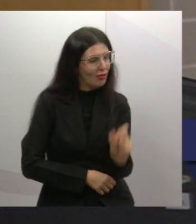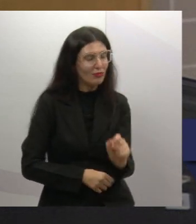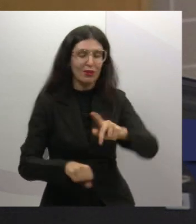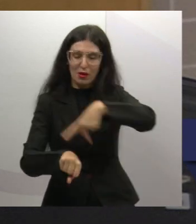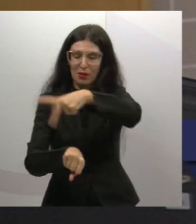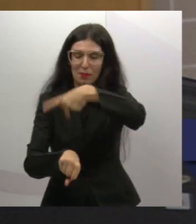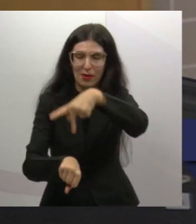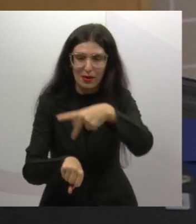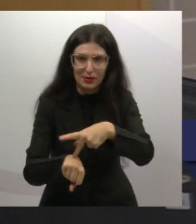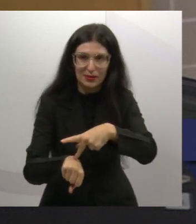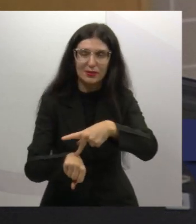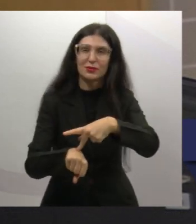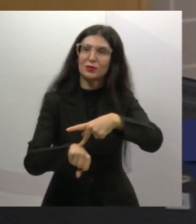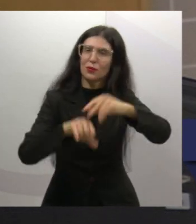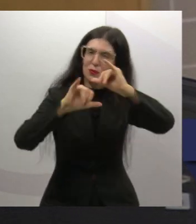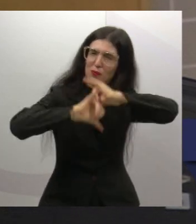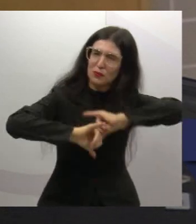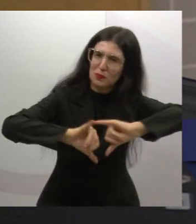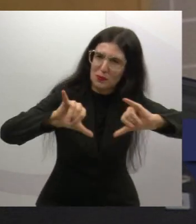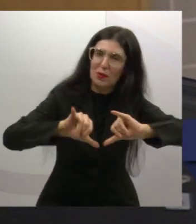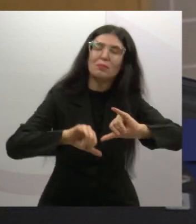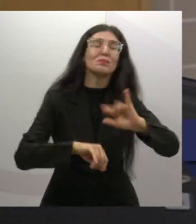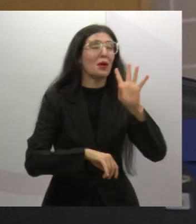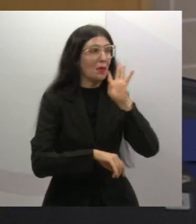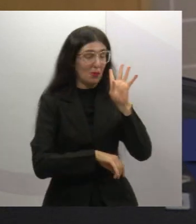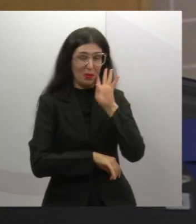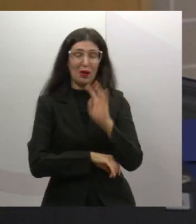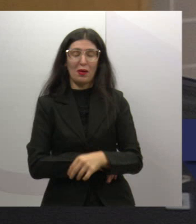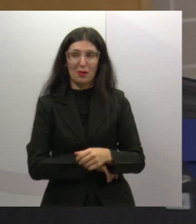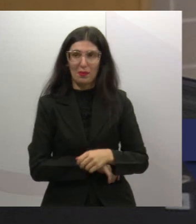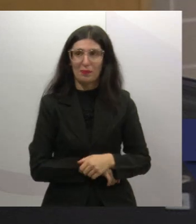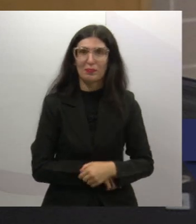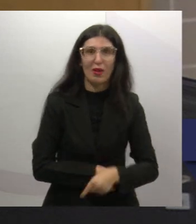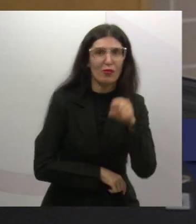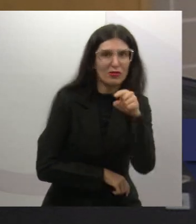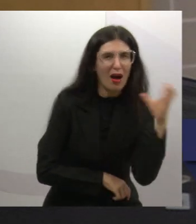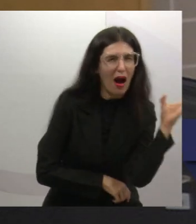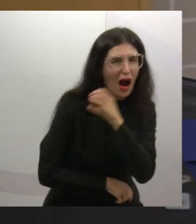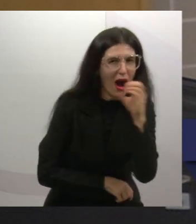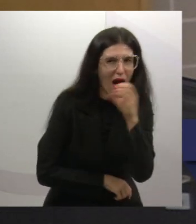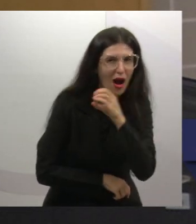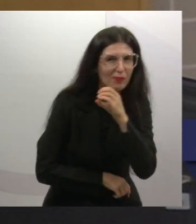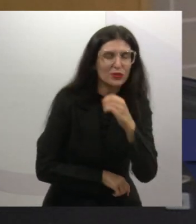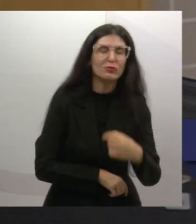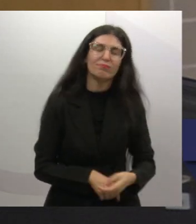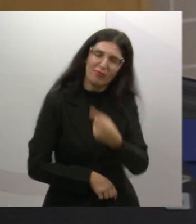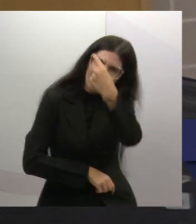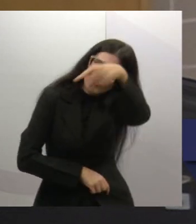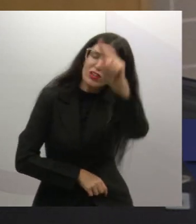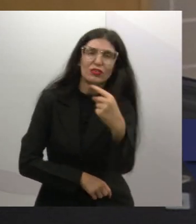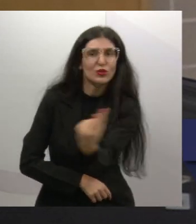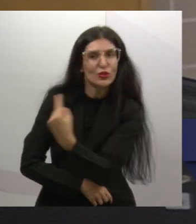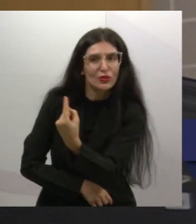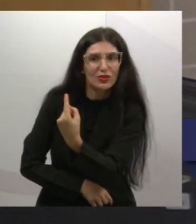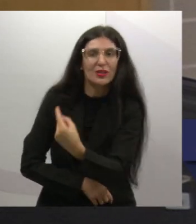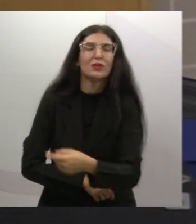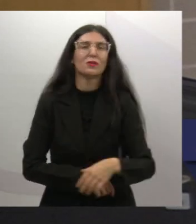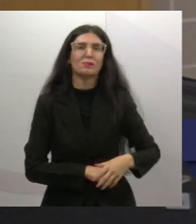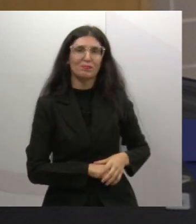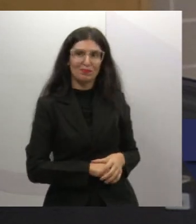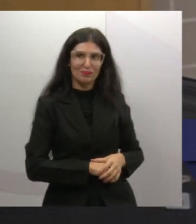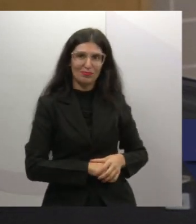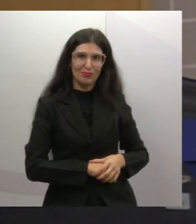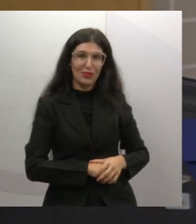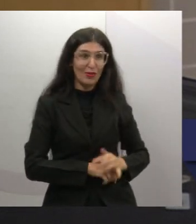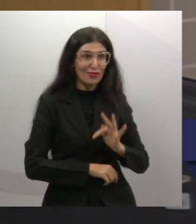acho que cabe legal nessa apresentação, que é: se quer ir rápido, vá sozinho. Se quer ir longe,